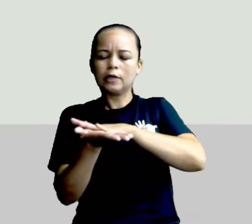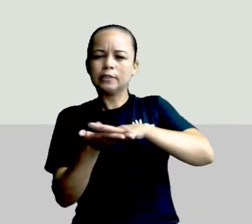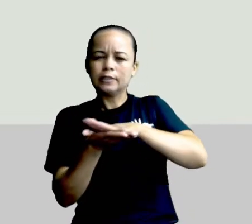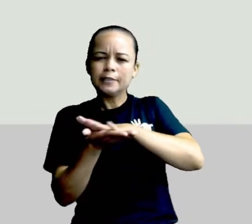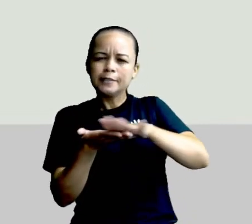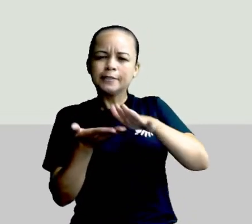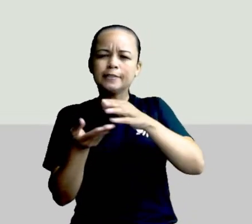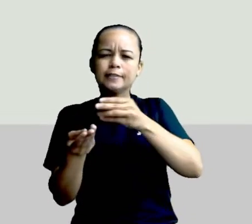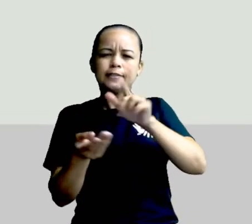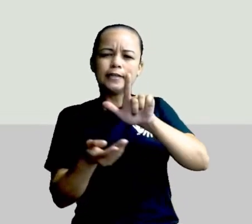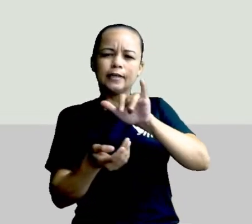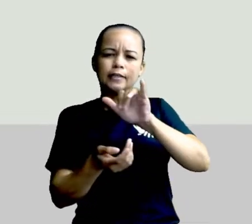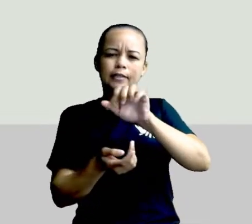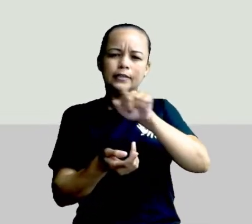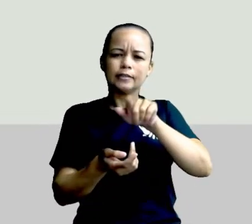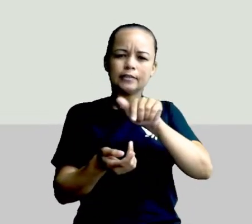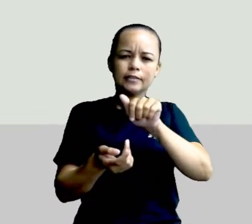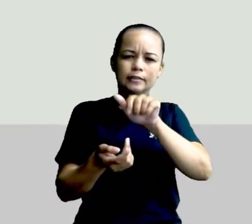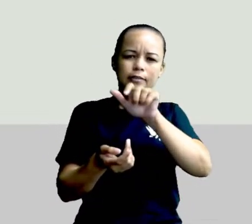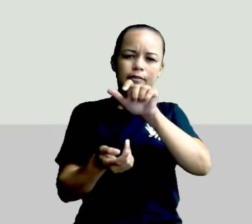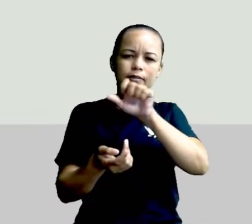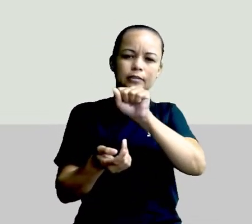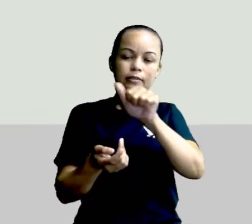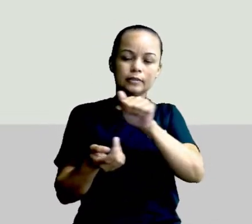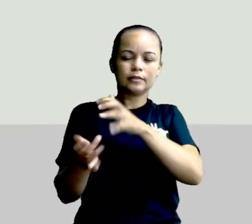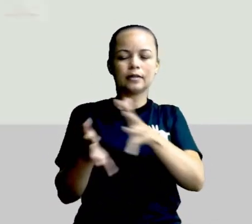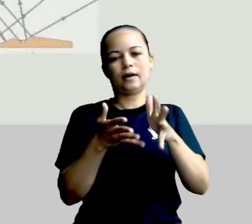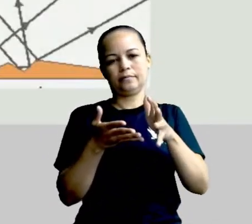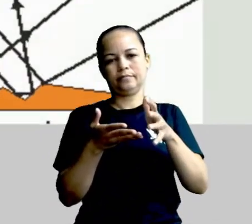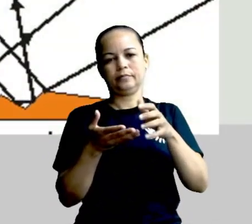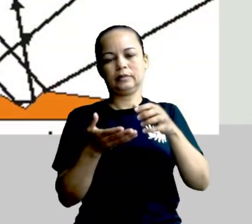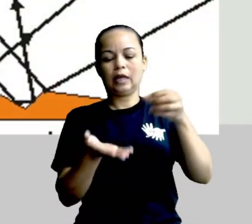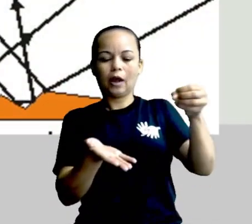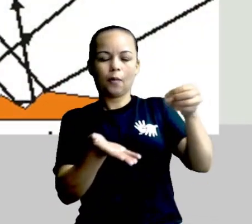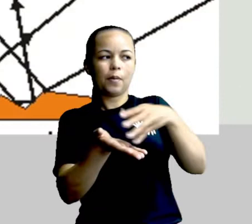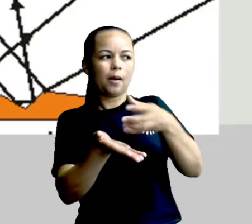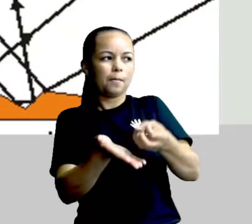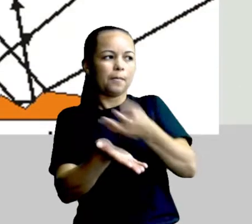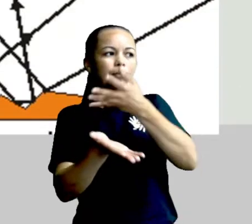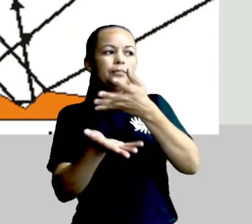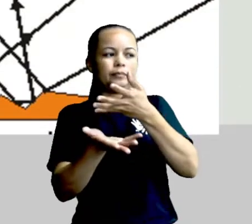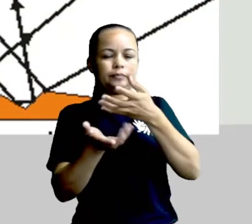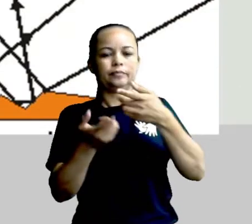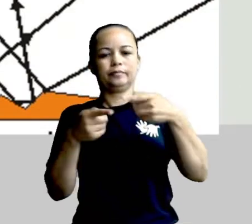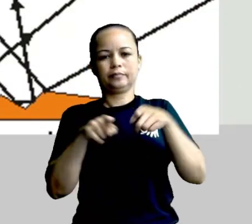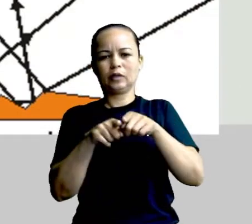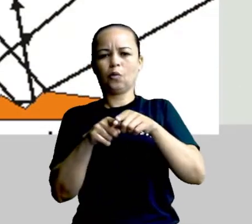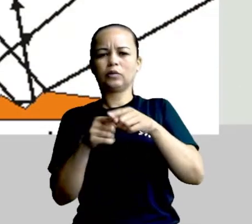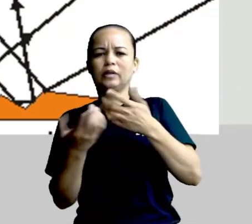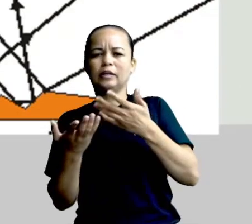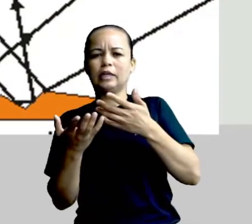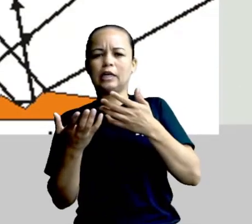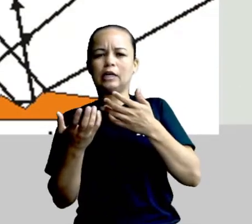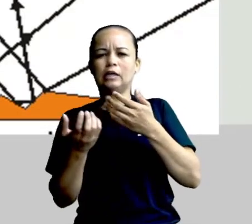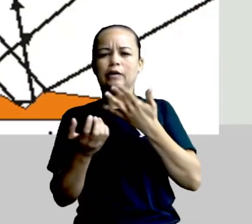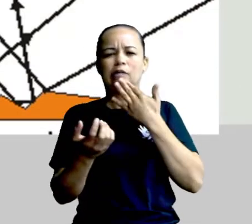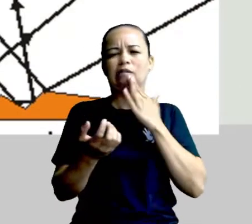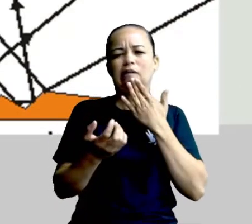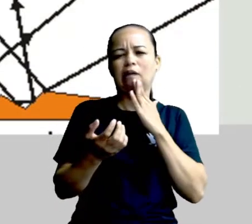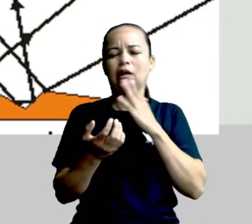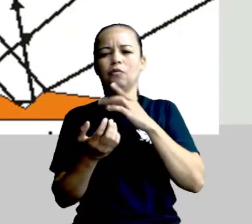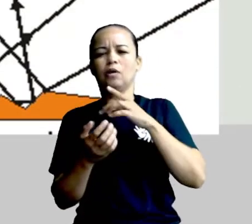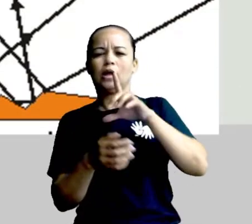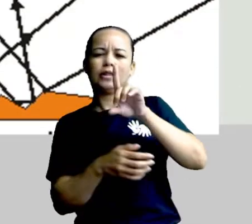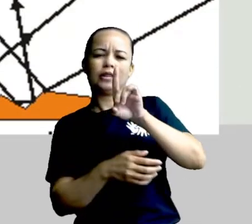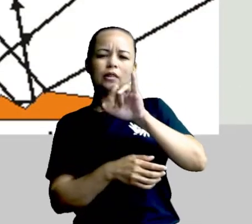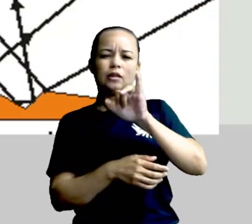lisa, tá? Polida. Então, é uma reflexão aí total. E também tem uma reflexão irregular ou